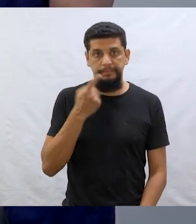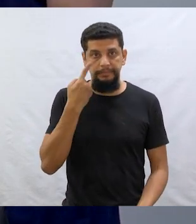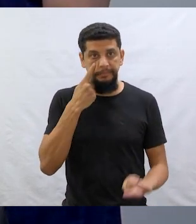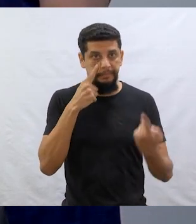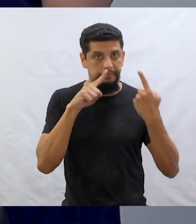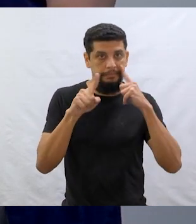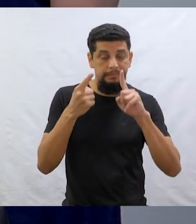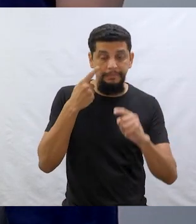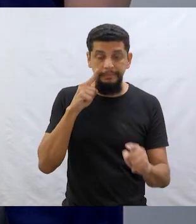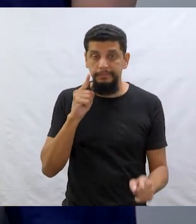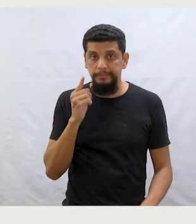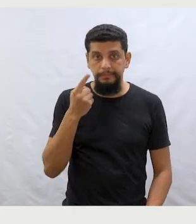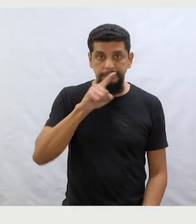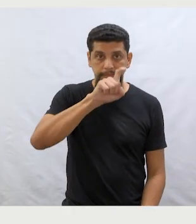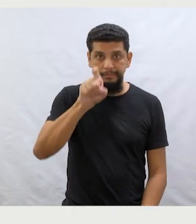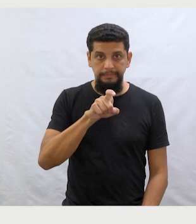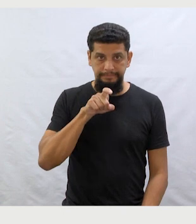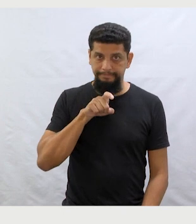Uma